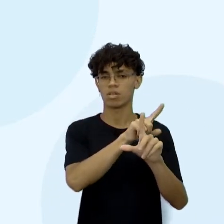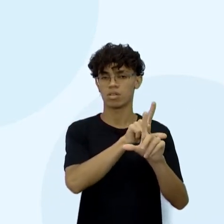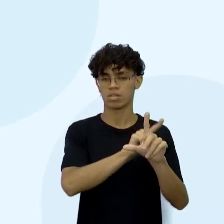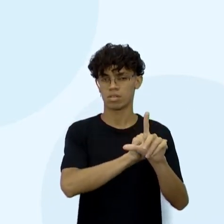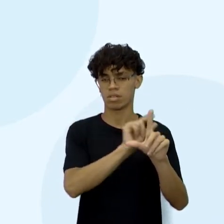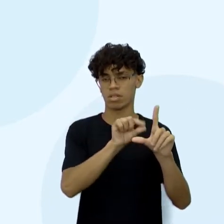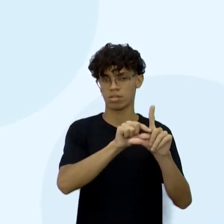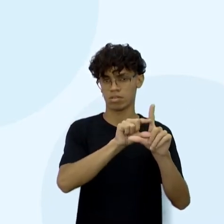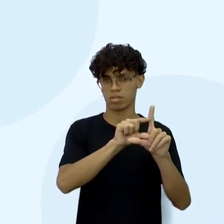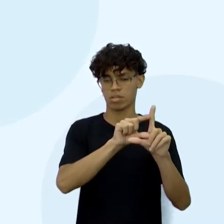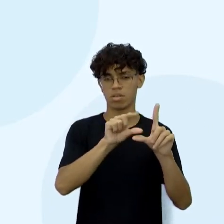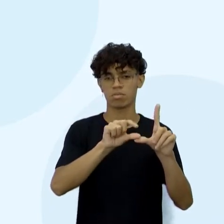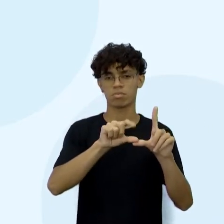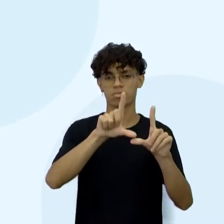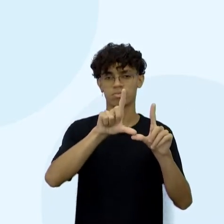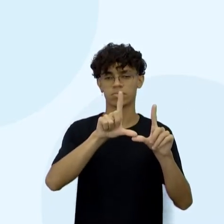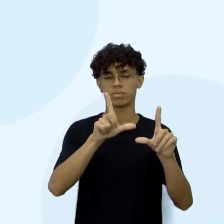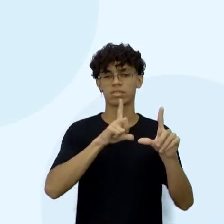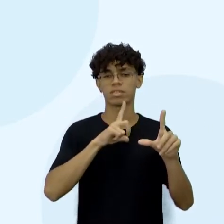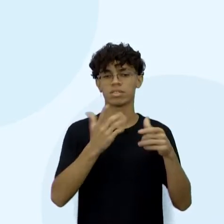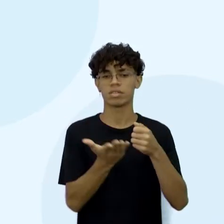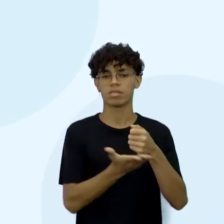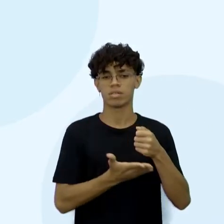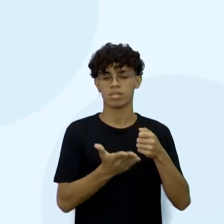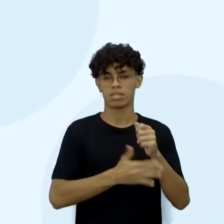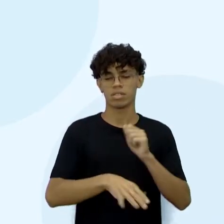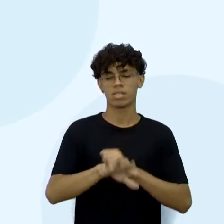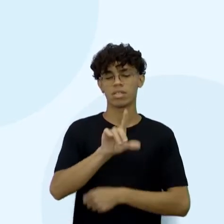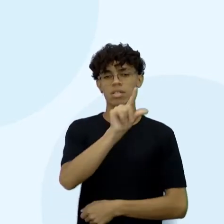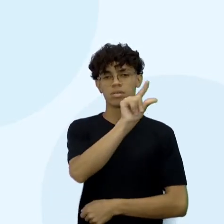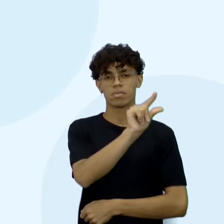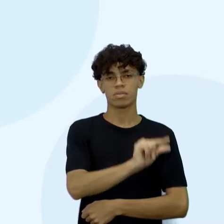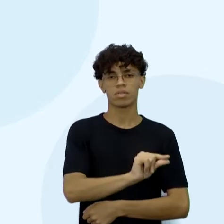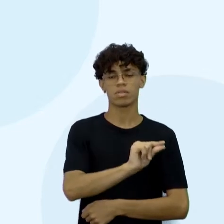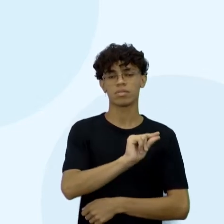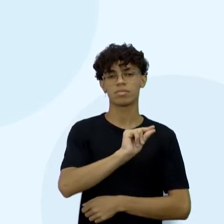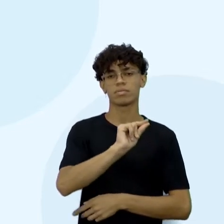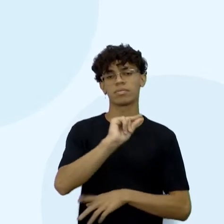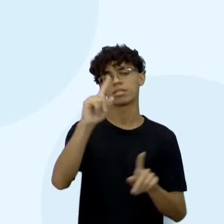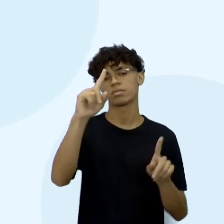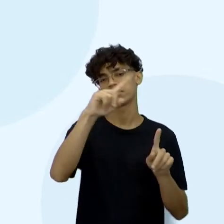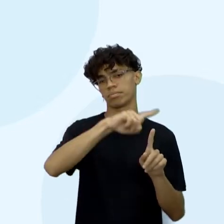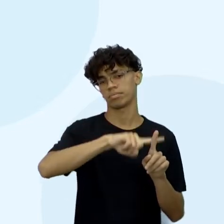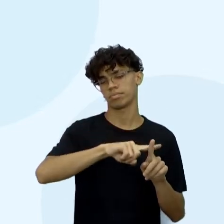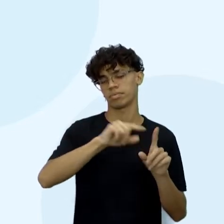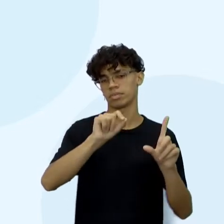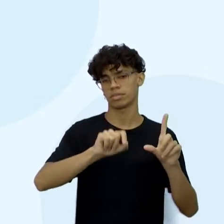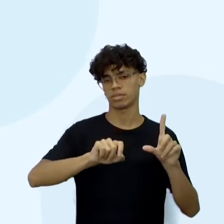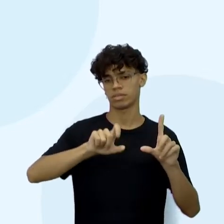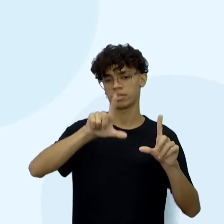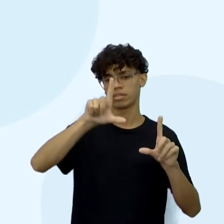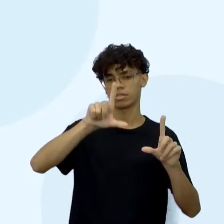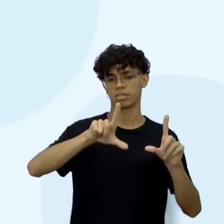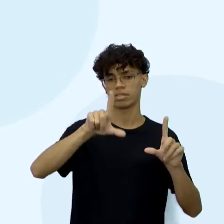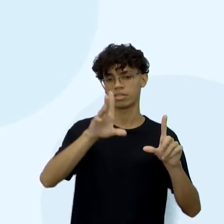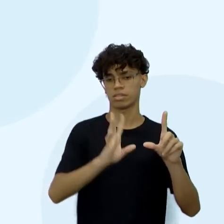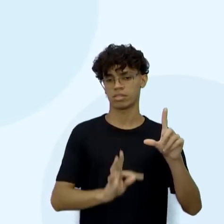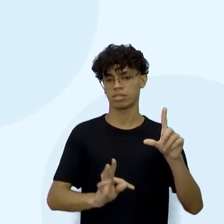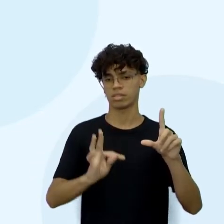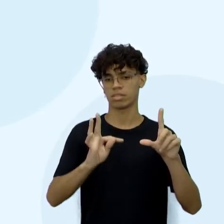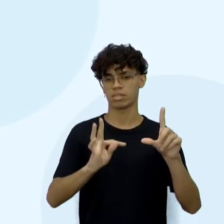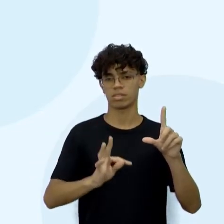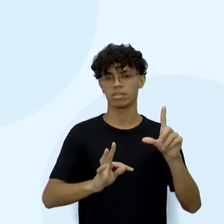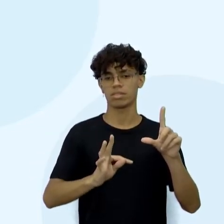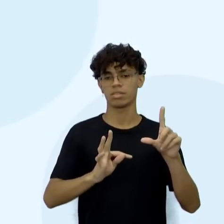mundo, mas não é. Isso aqui é a basinha, base menor, mais a base maior, que é este lado maior